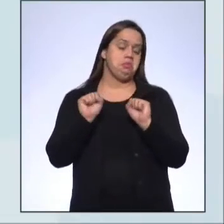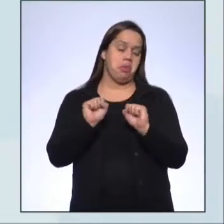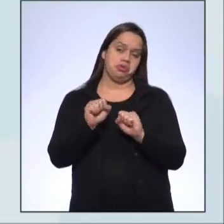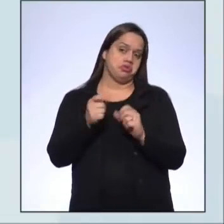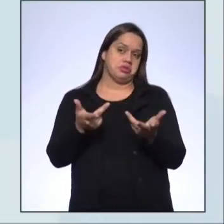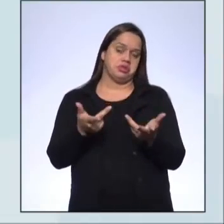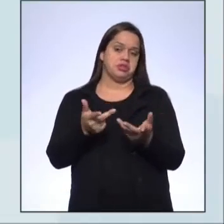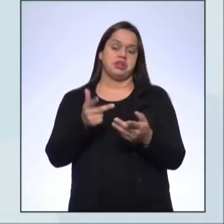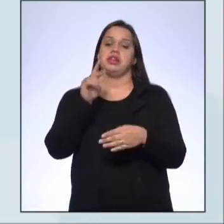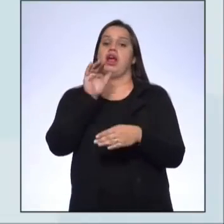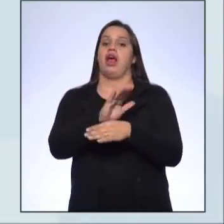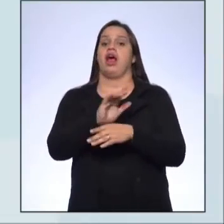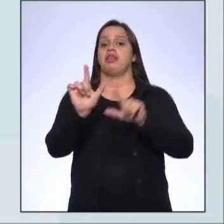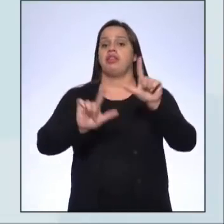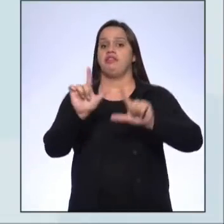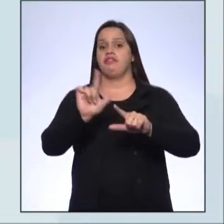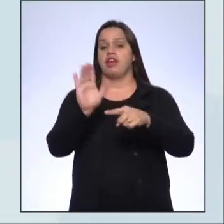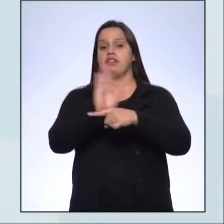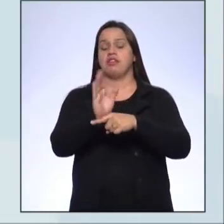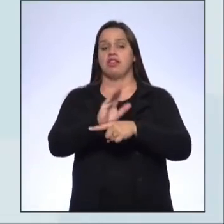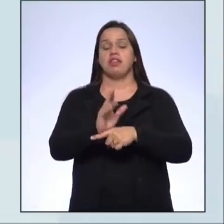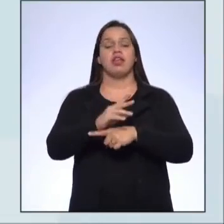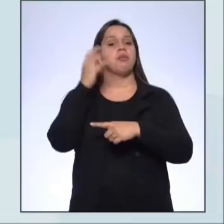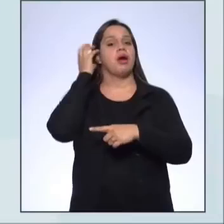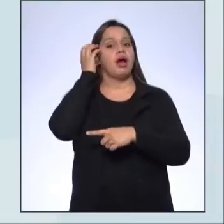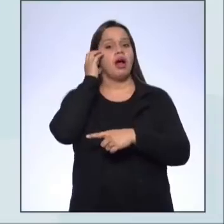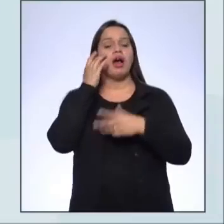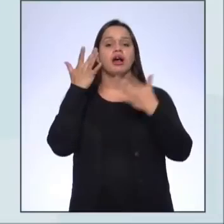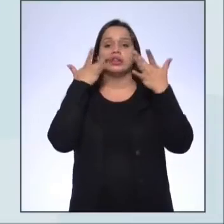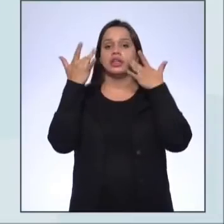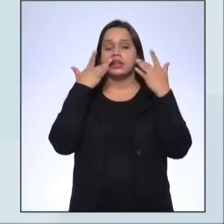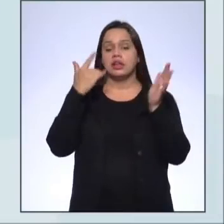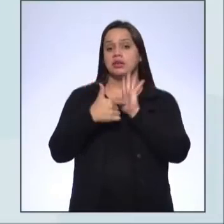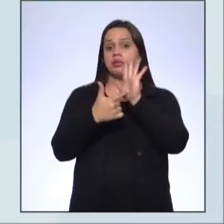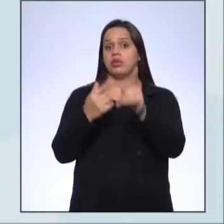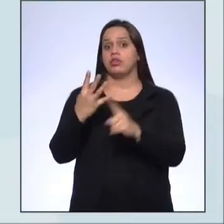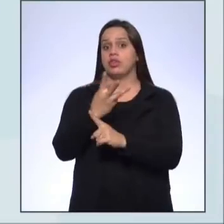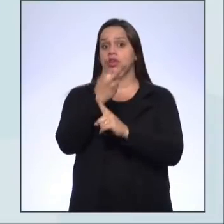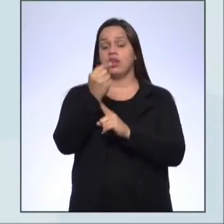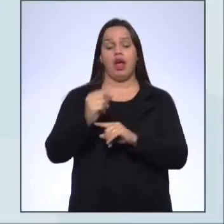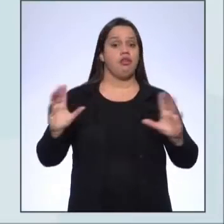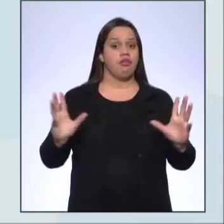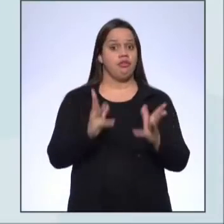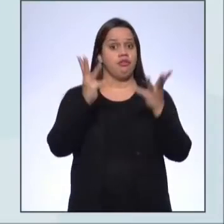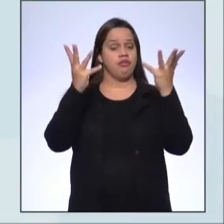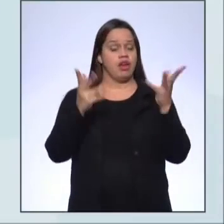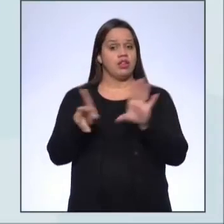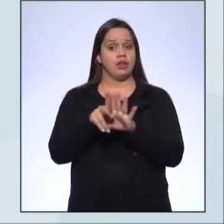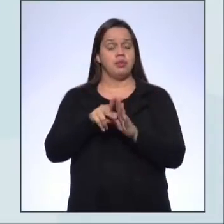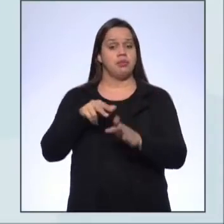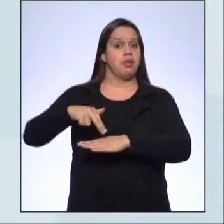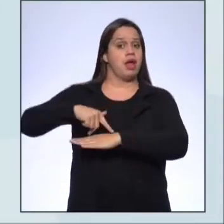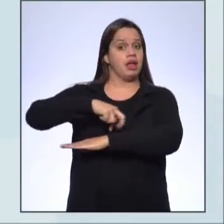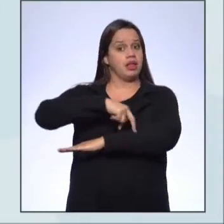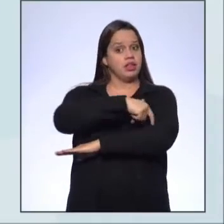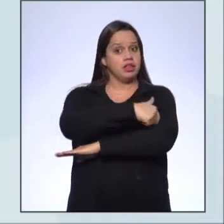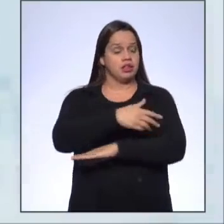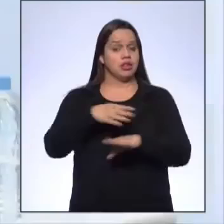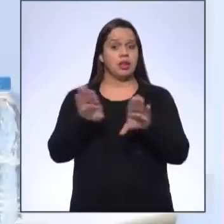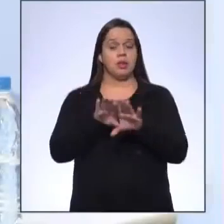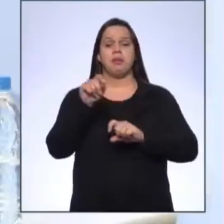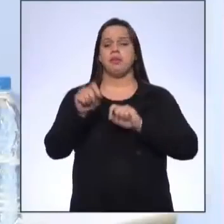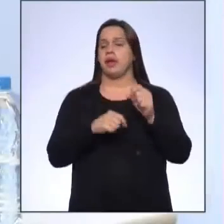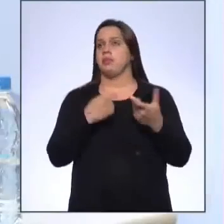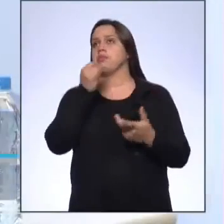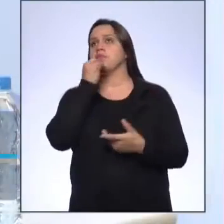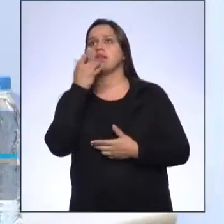TV, do cinema, do rádio, teatro, exposições de arte, festivais, desfiles de moda. Por exemplo, toda vez